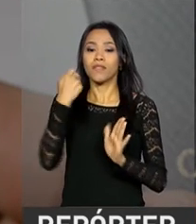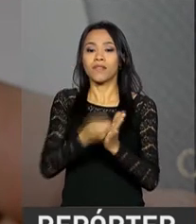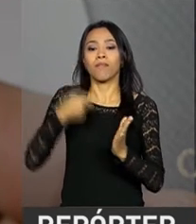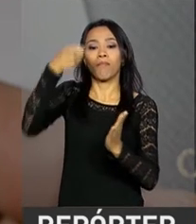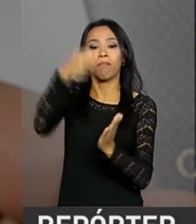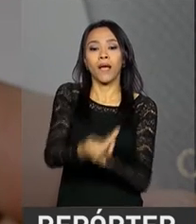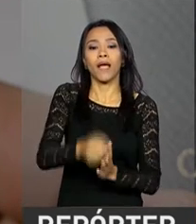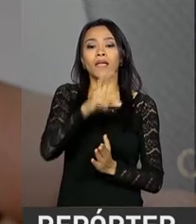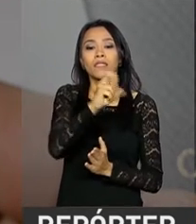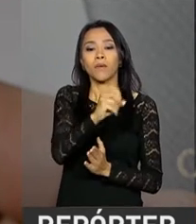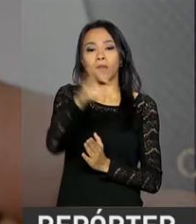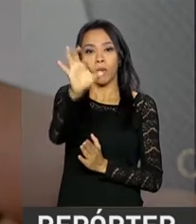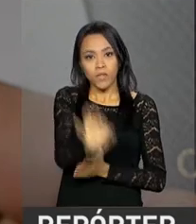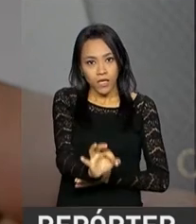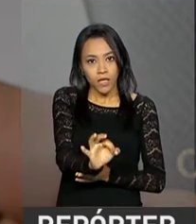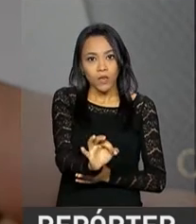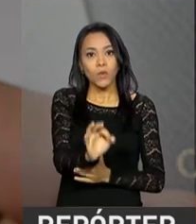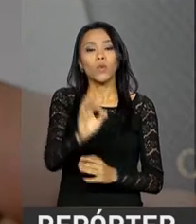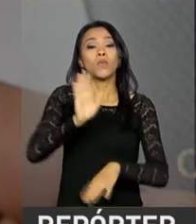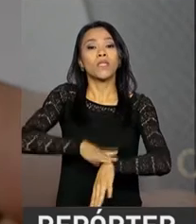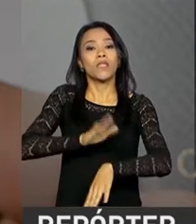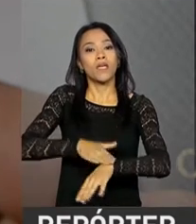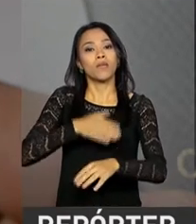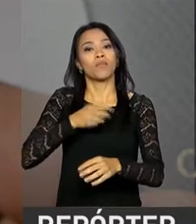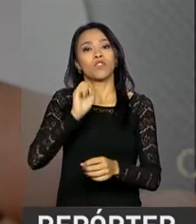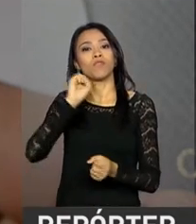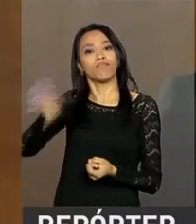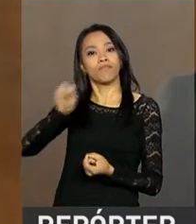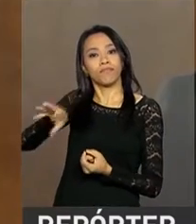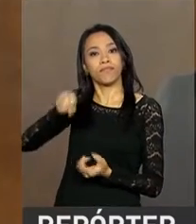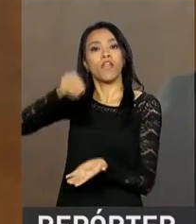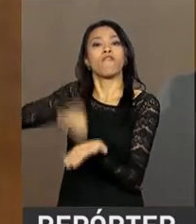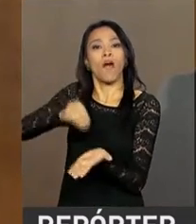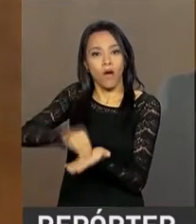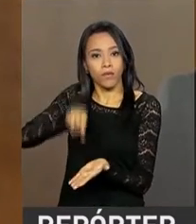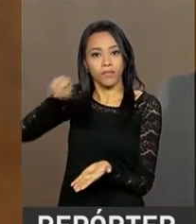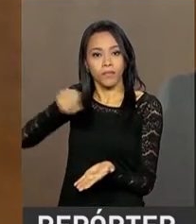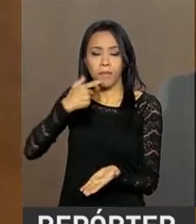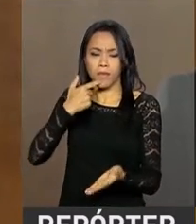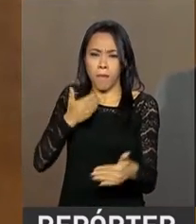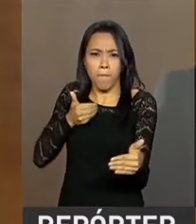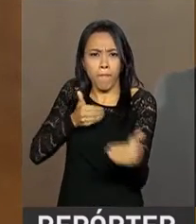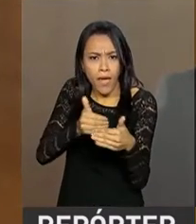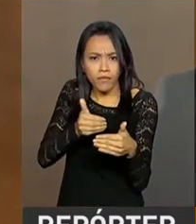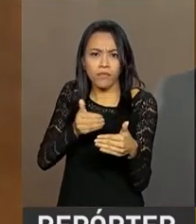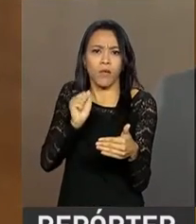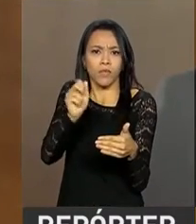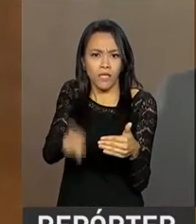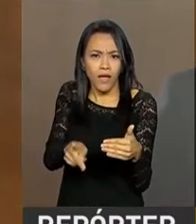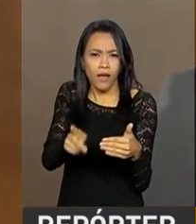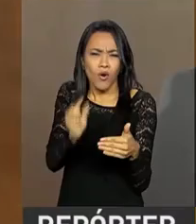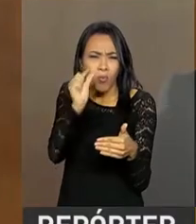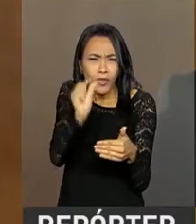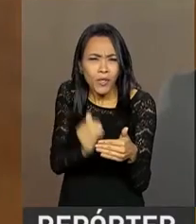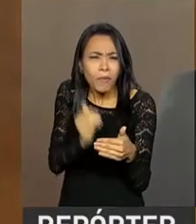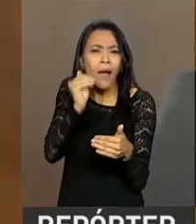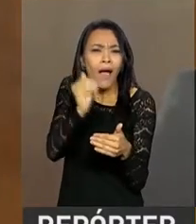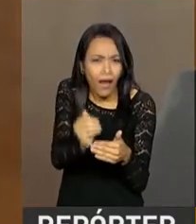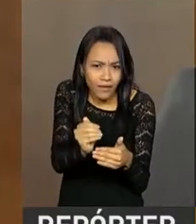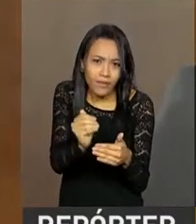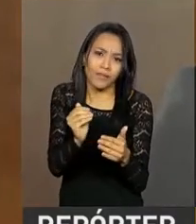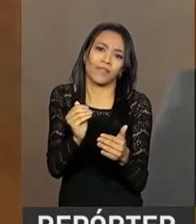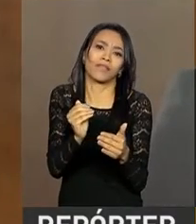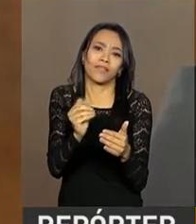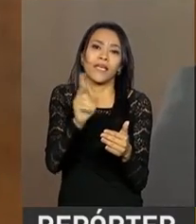de 50% sobre o tempo de contribuição que faltar aquele que está perto de se aposentar tem que pagar um pouquinho mais em chamado